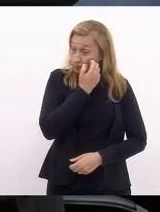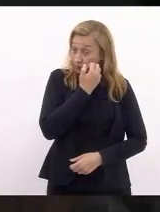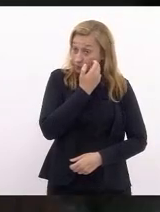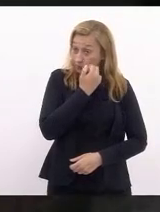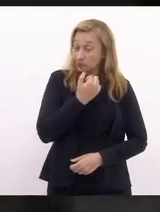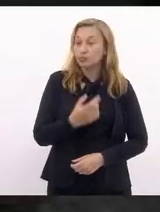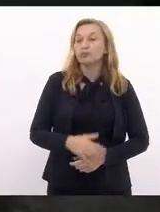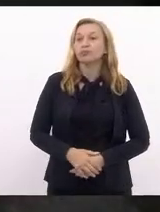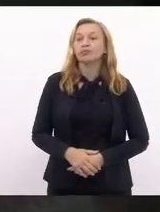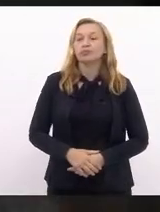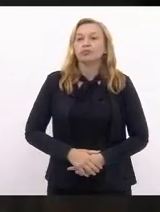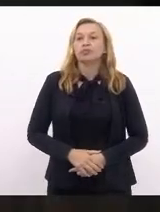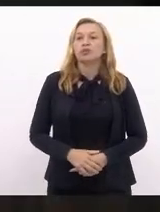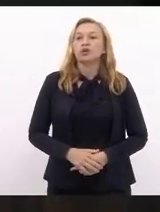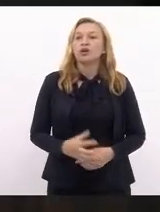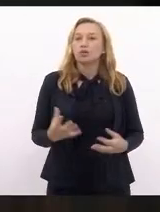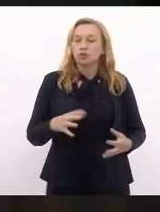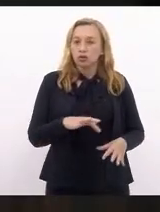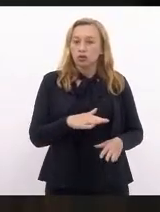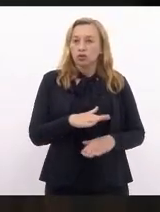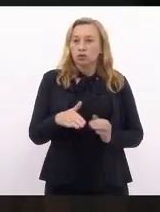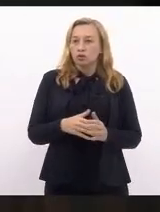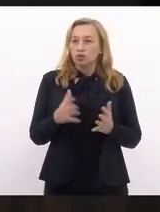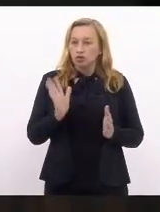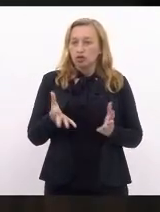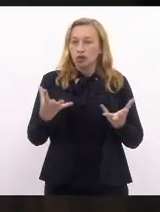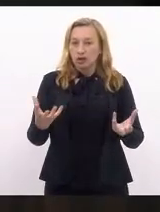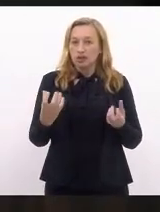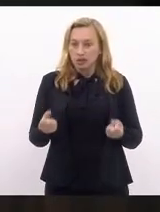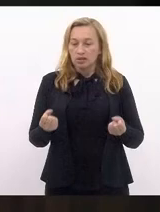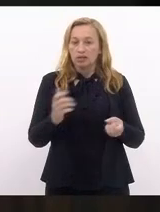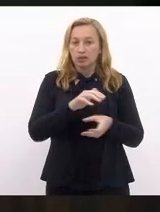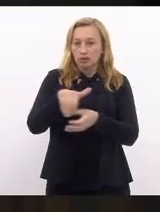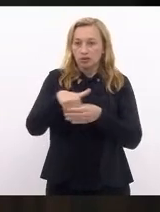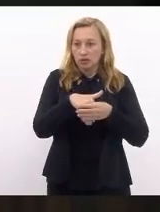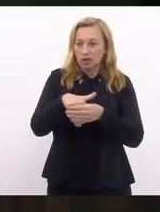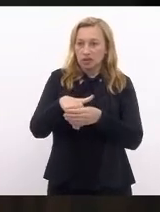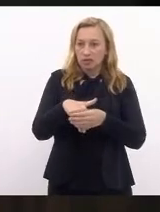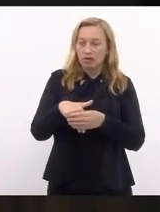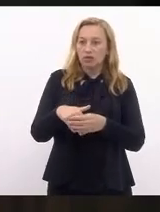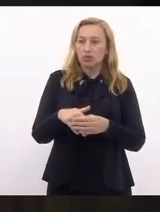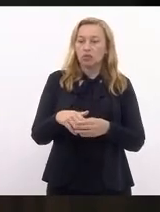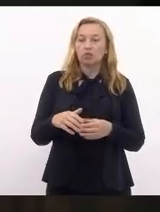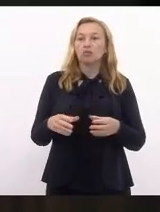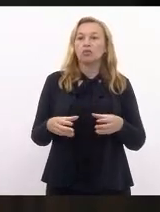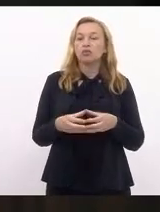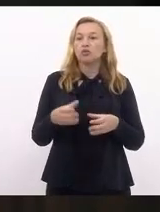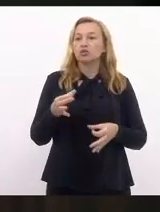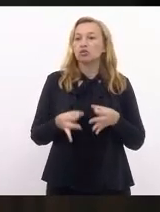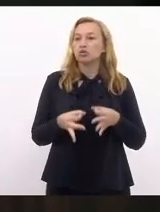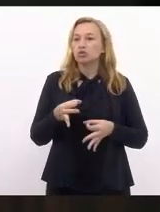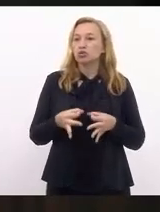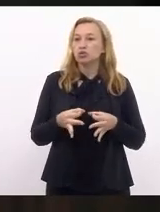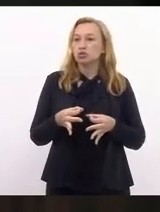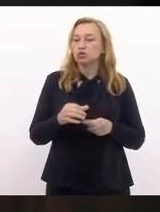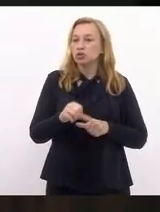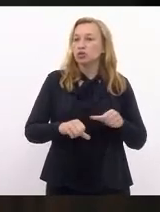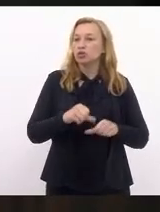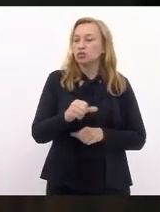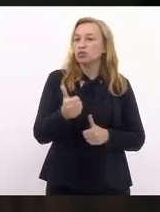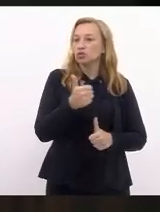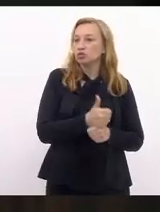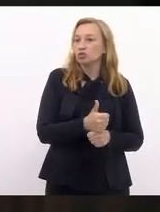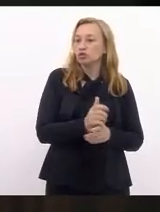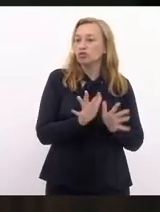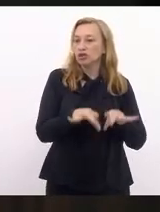os pareceres emitidos em votação parecer da comissão de concessão justiça que transformou cinco